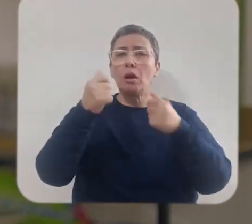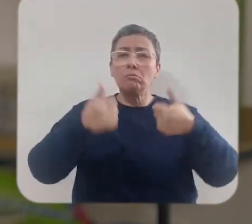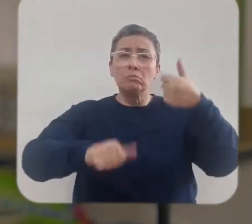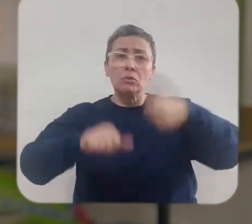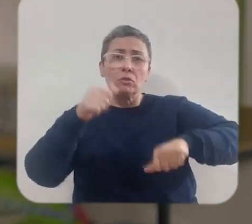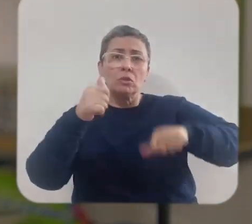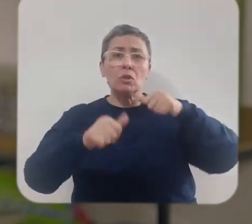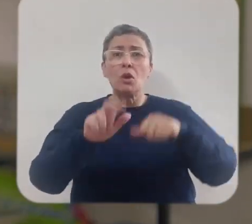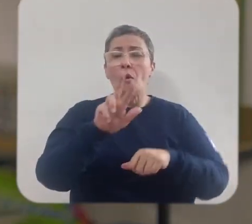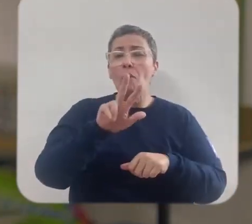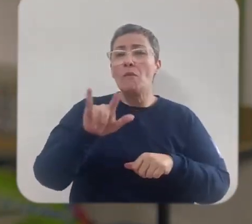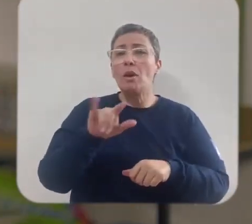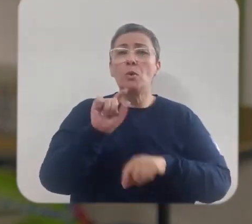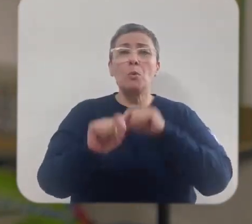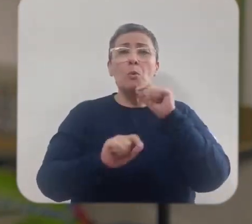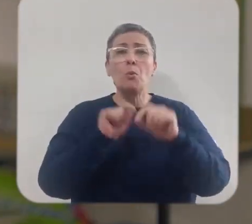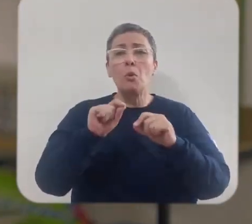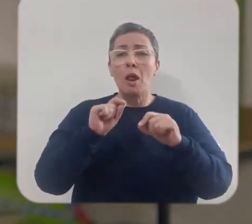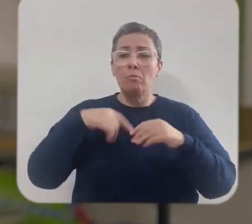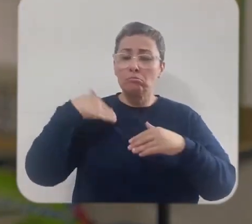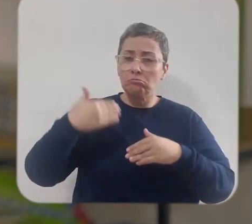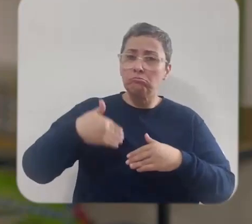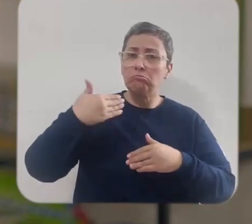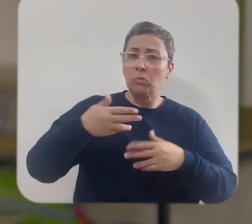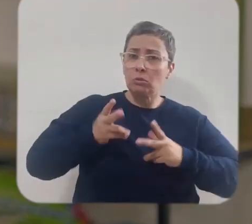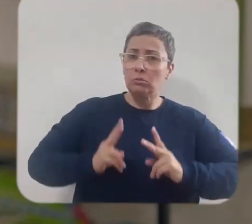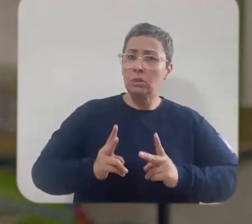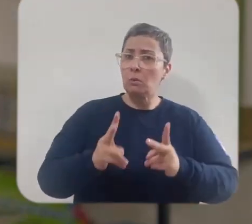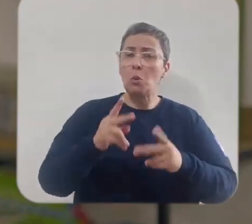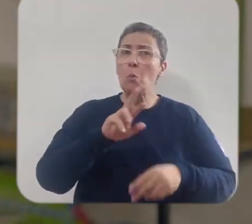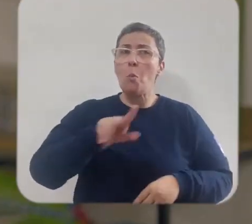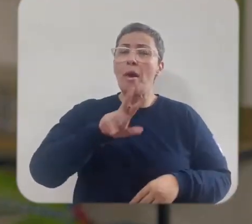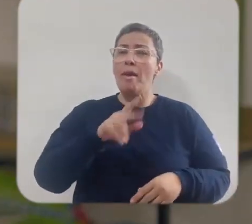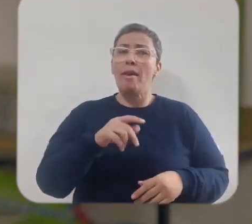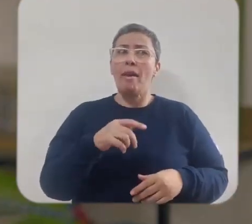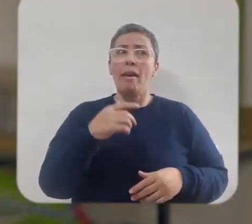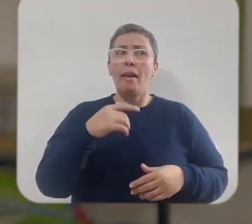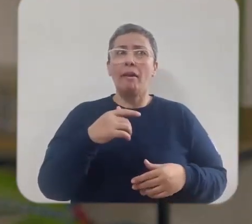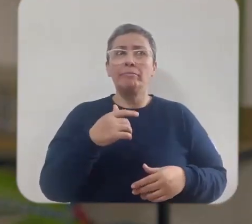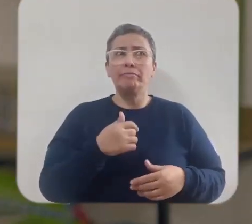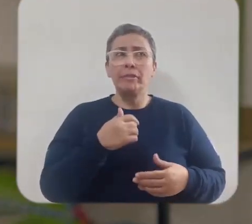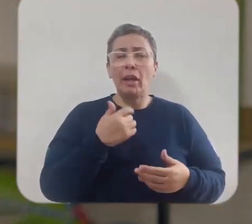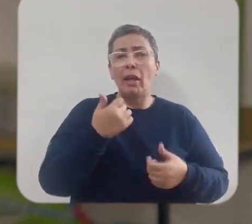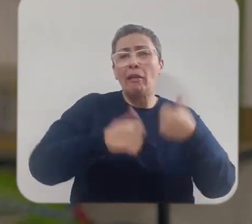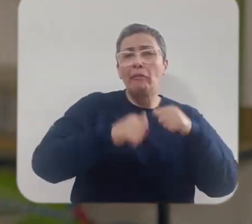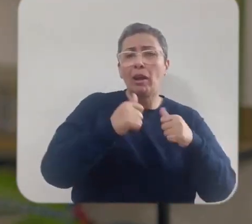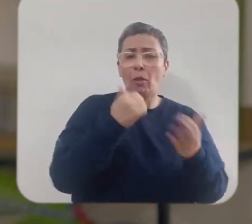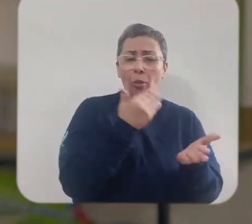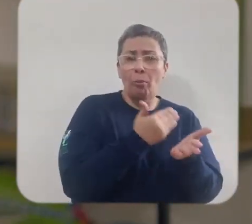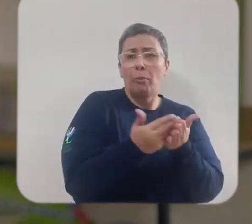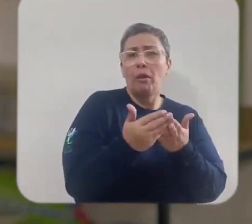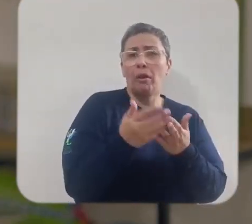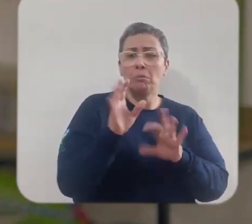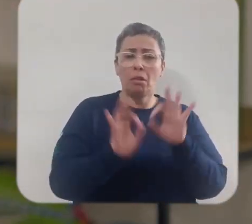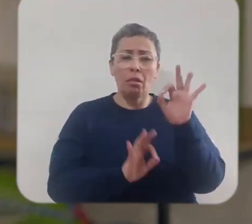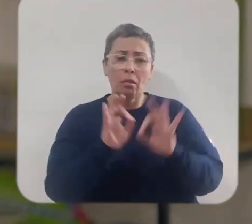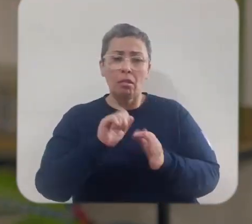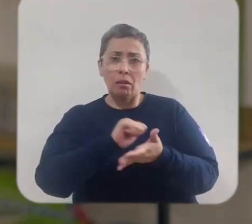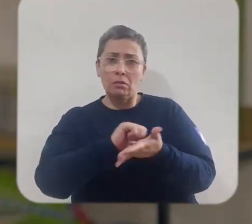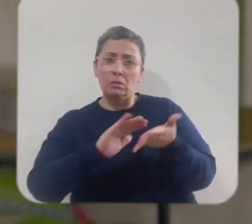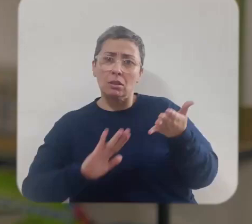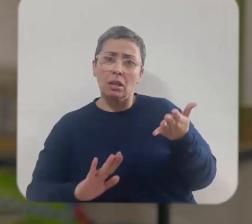uma avaliação que vai ocorrer de forma contínua. Eu não avalio o educando inicialmente, elaboro